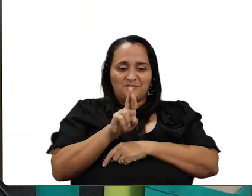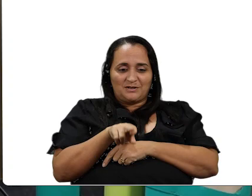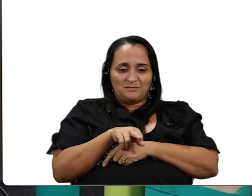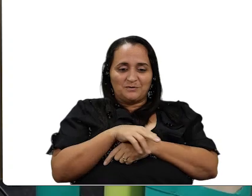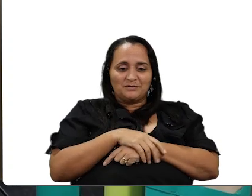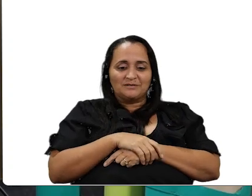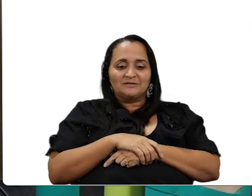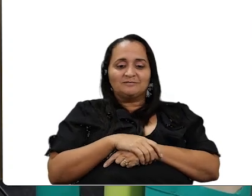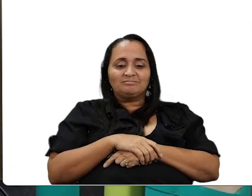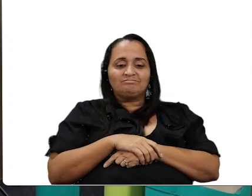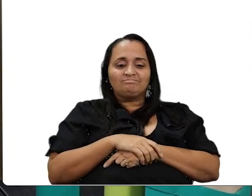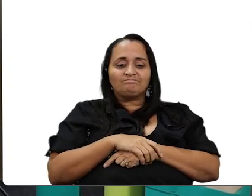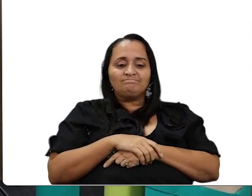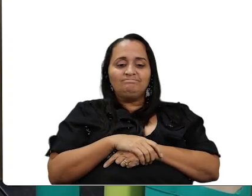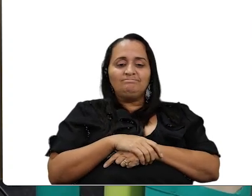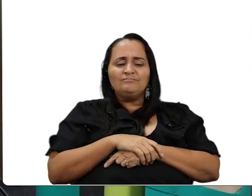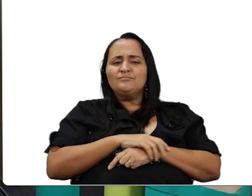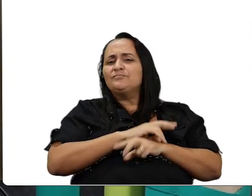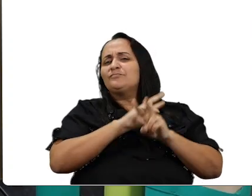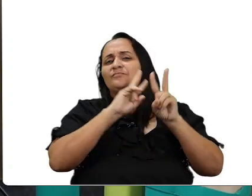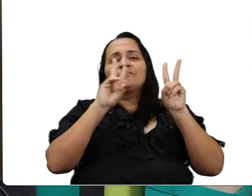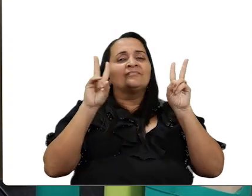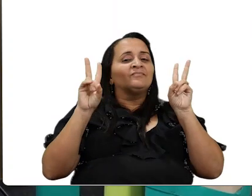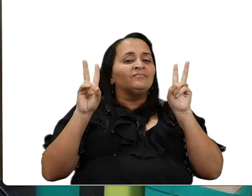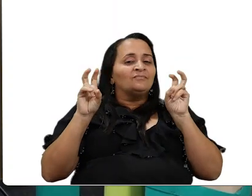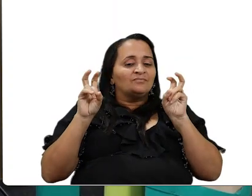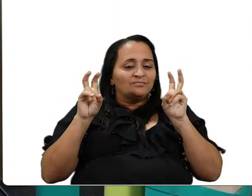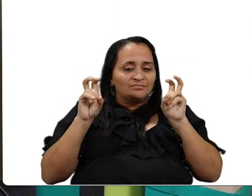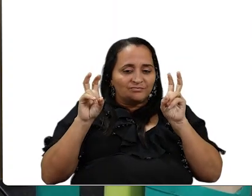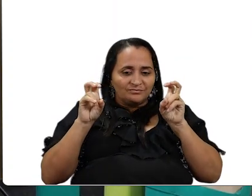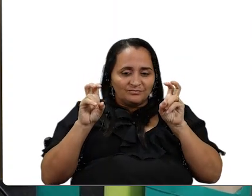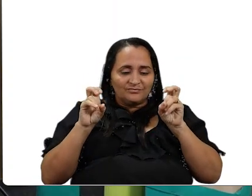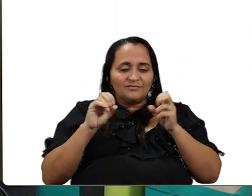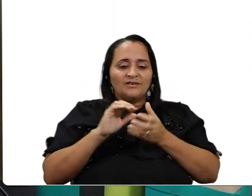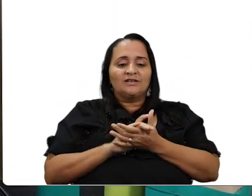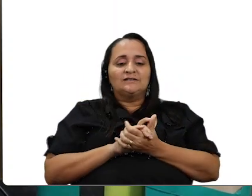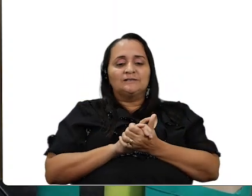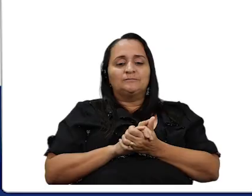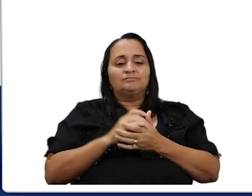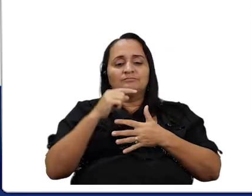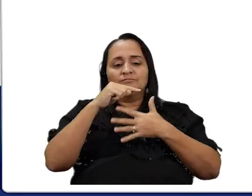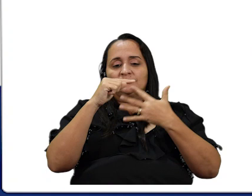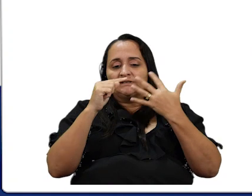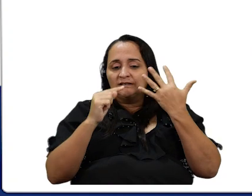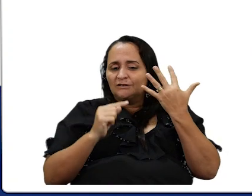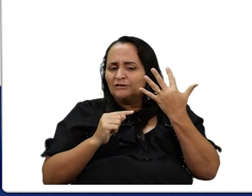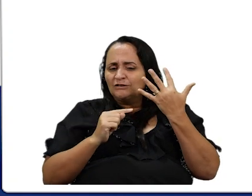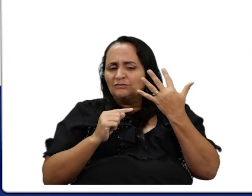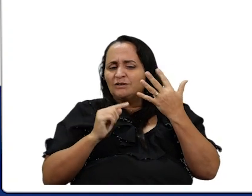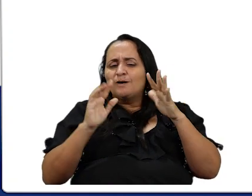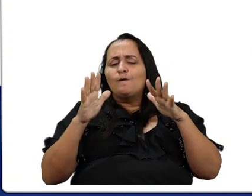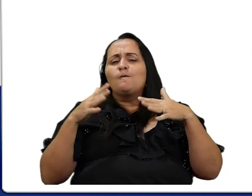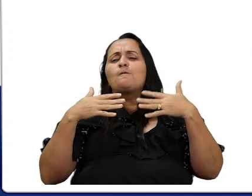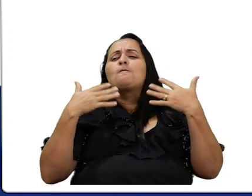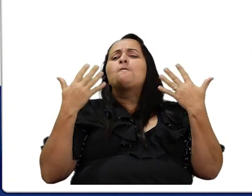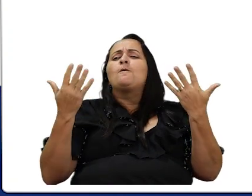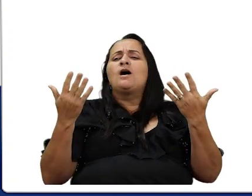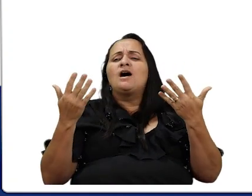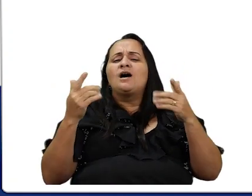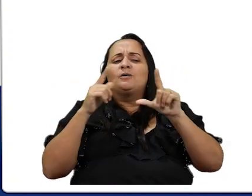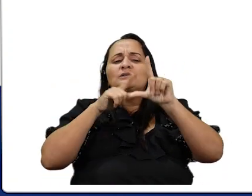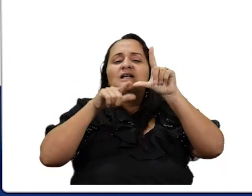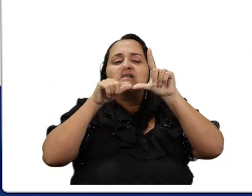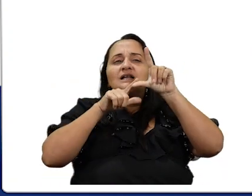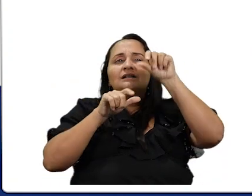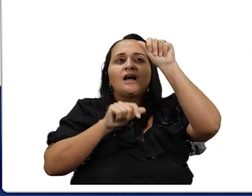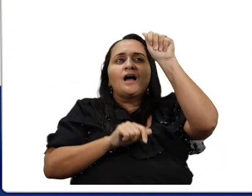lá. Nas nossas questões, na nossa questão, nas alternativas, qual das letras é